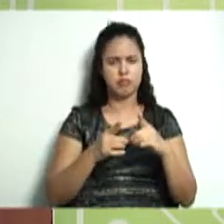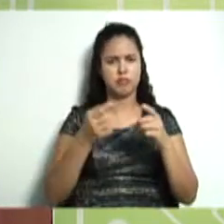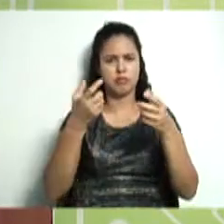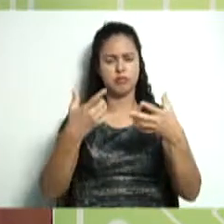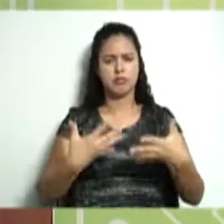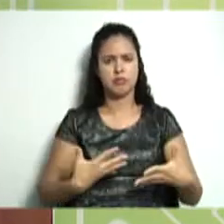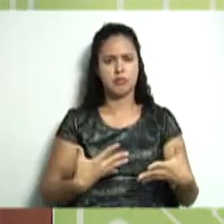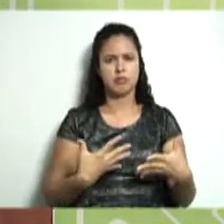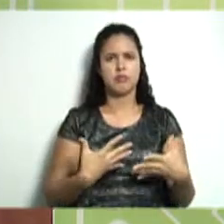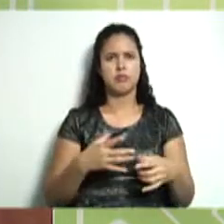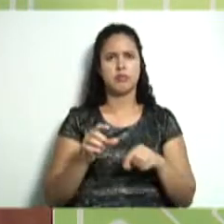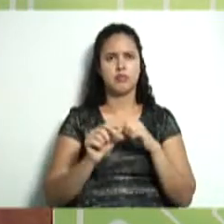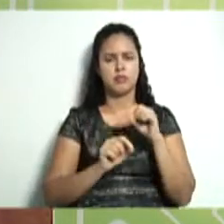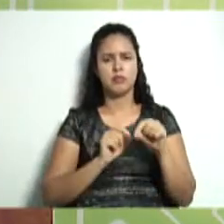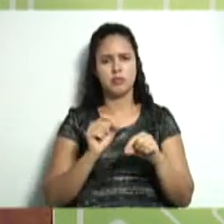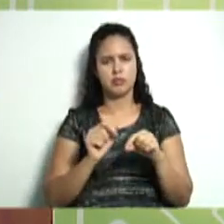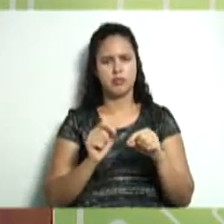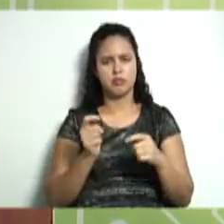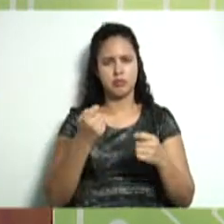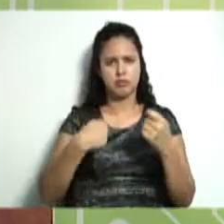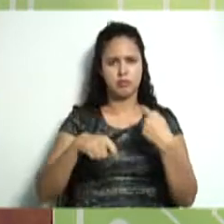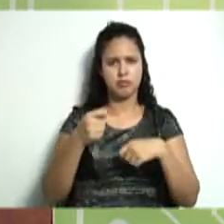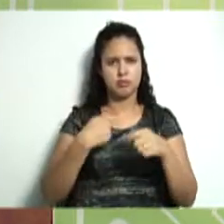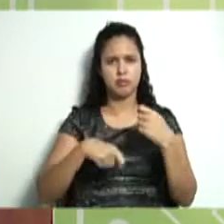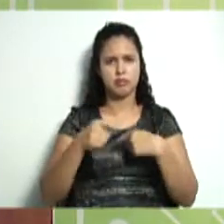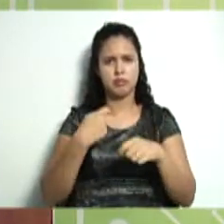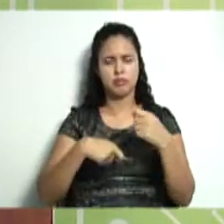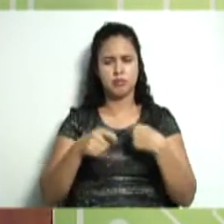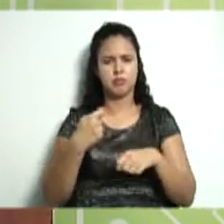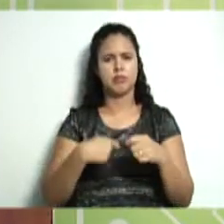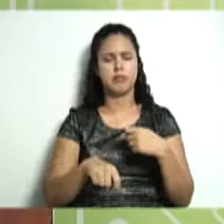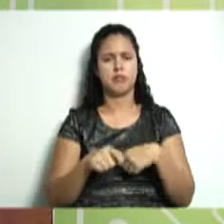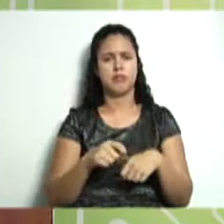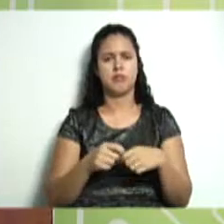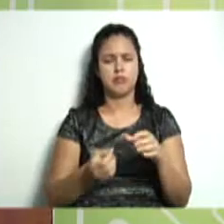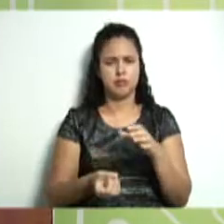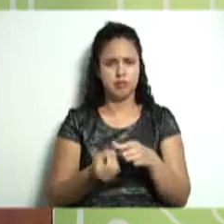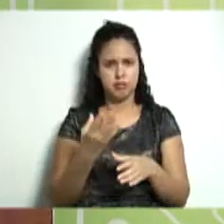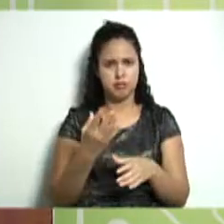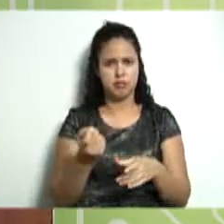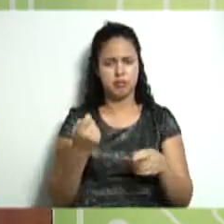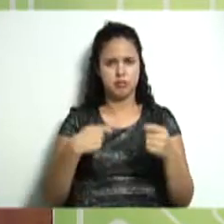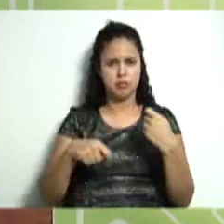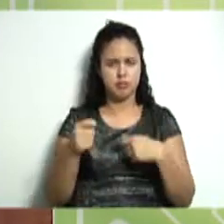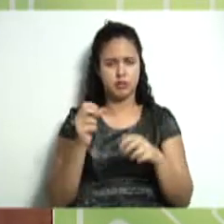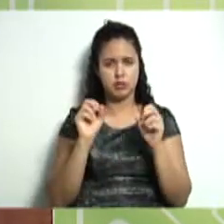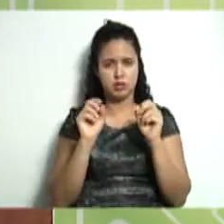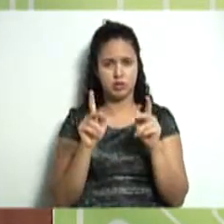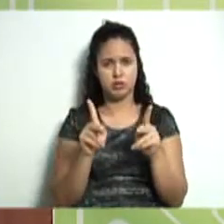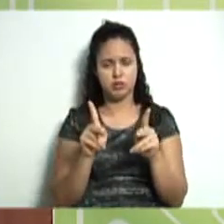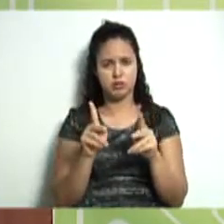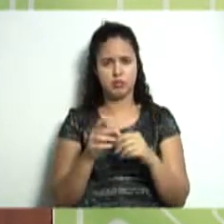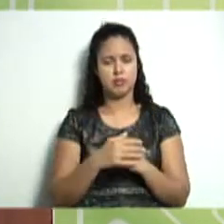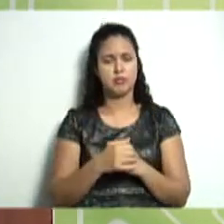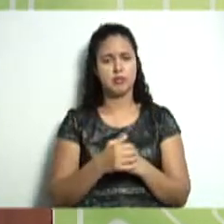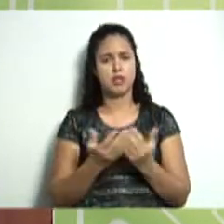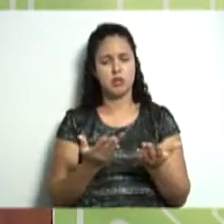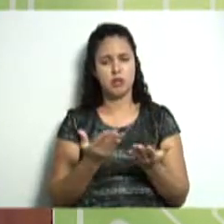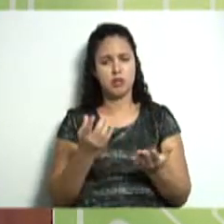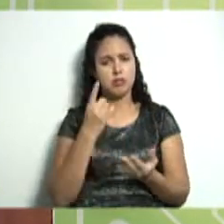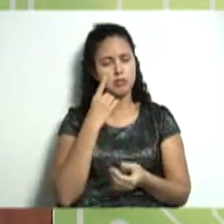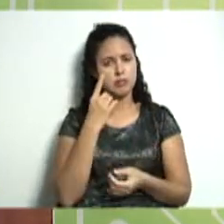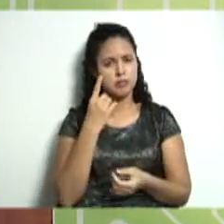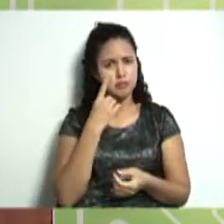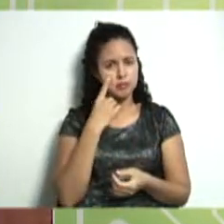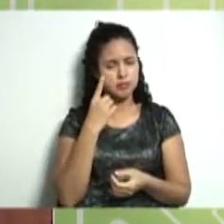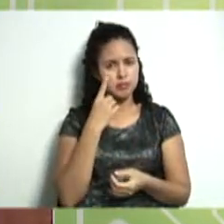quê? De economia, quando a gente fala de produção econômica, ok? Então, a gente vê aqui, vamos